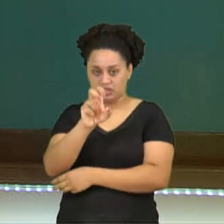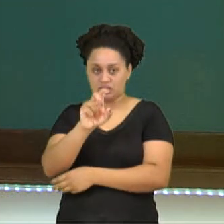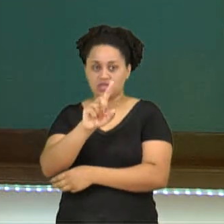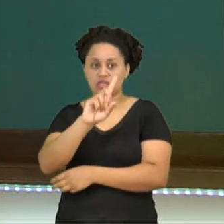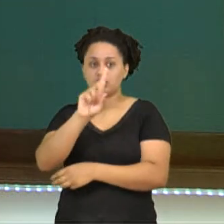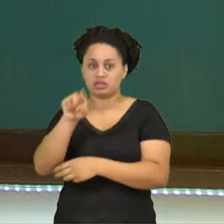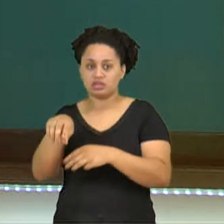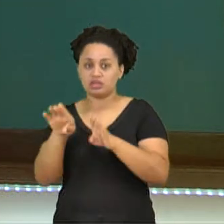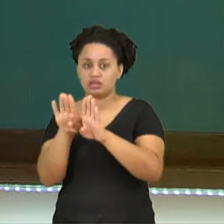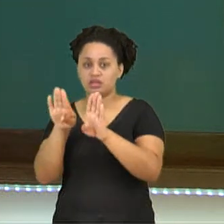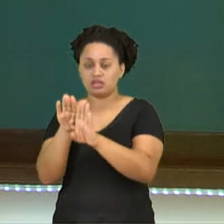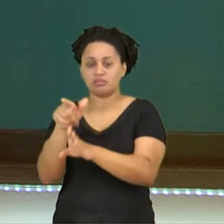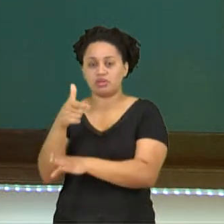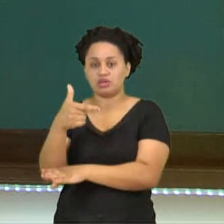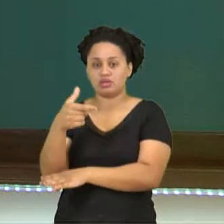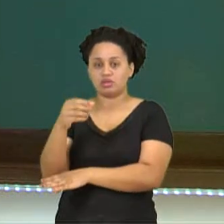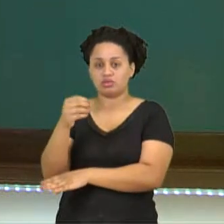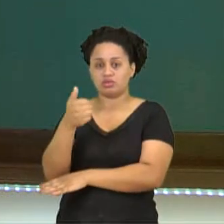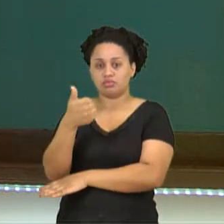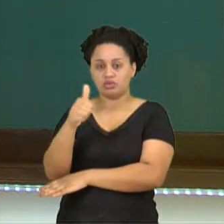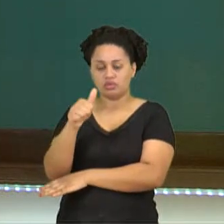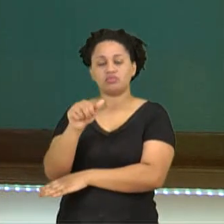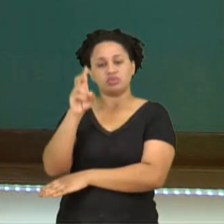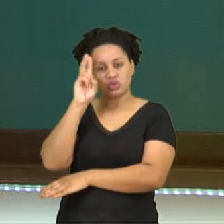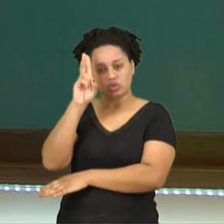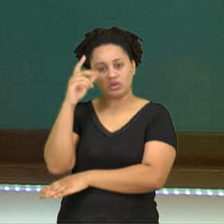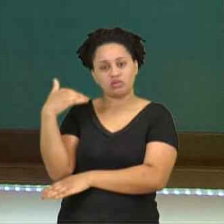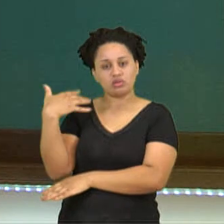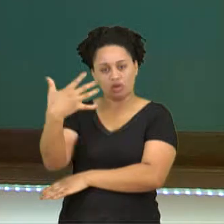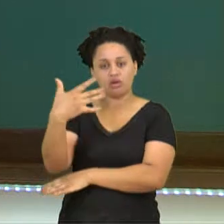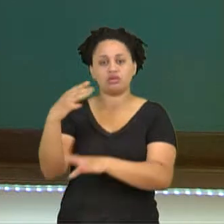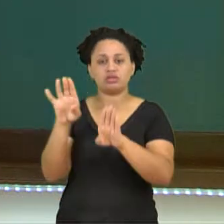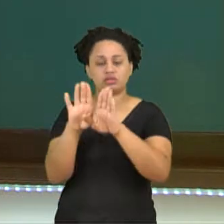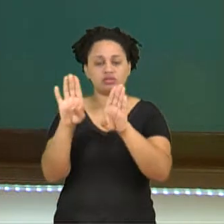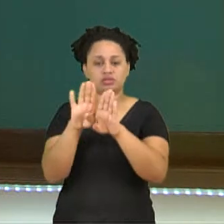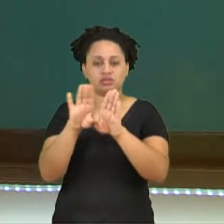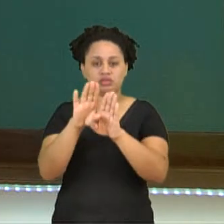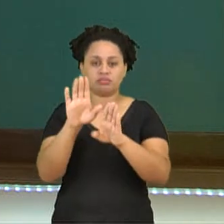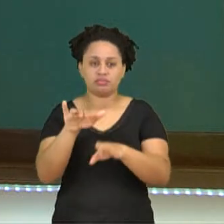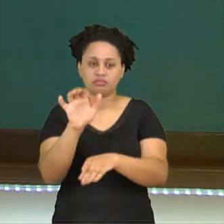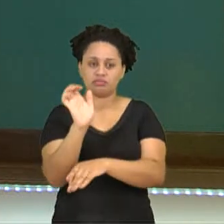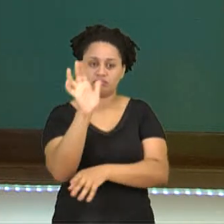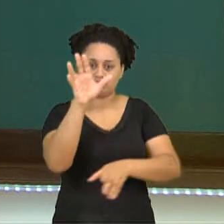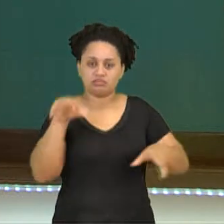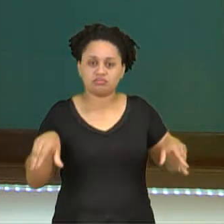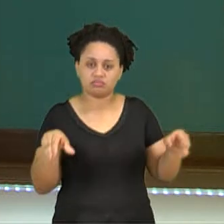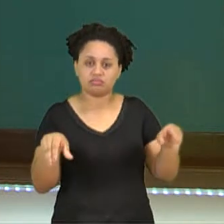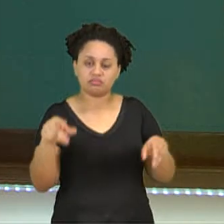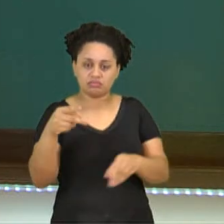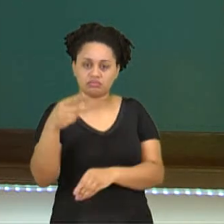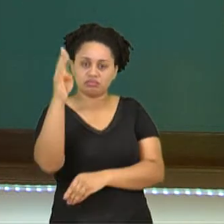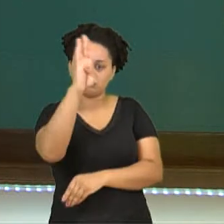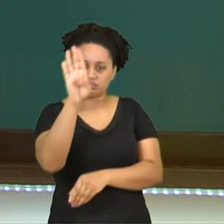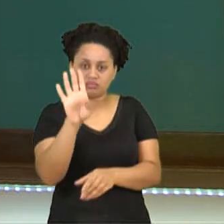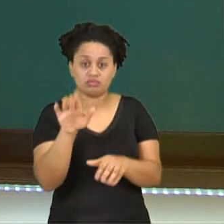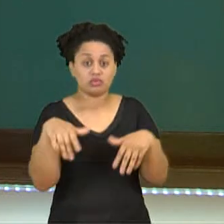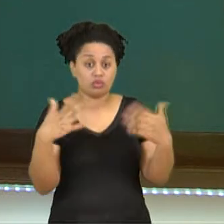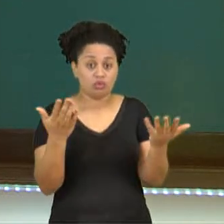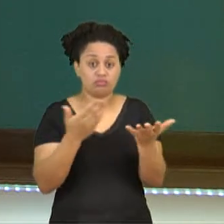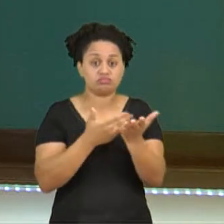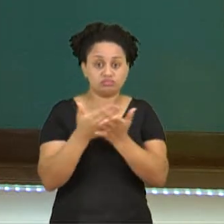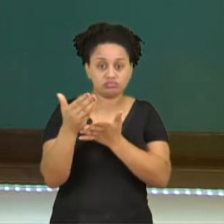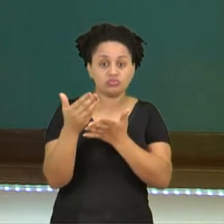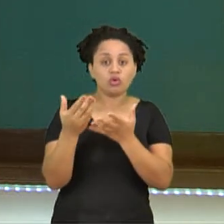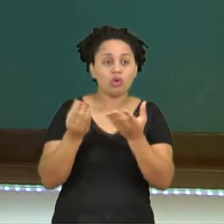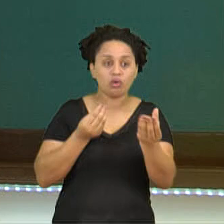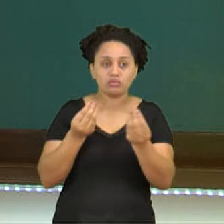2011. Certo, pessoal? Isso é um pouquinho da história também do basquetebol no Brasil. Como que iniciou esse basquetebol em cadeiras de roda?